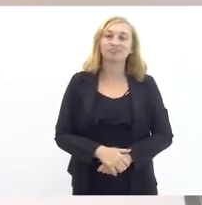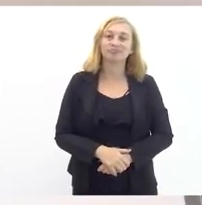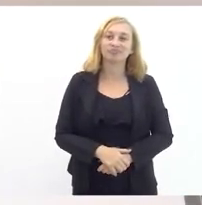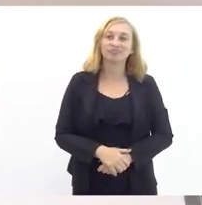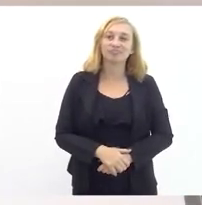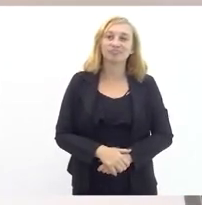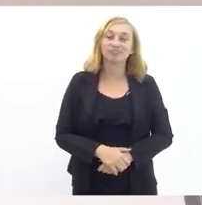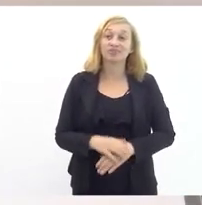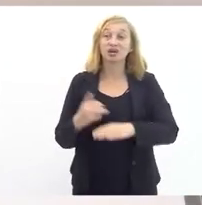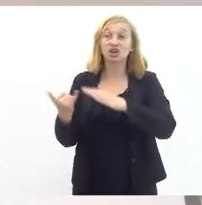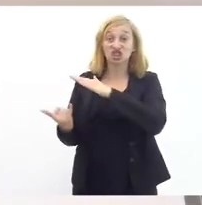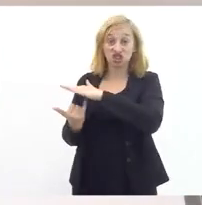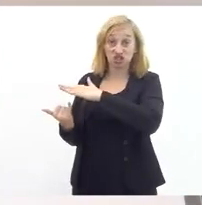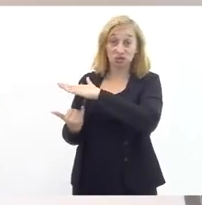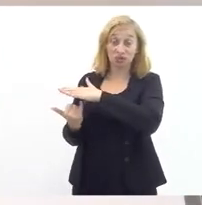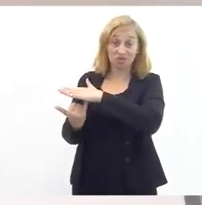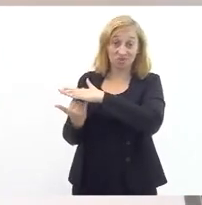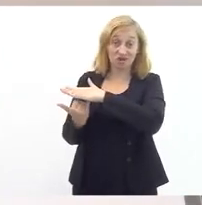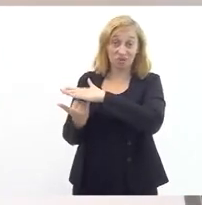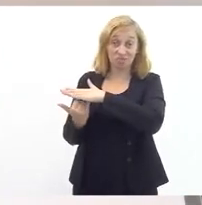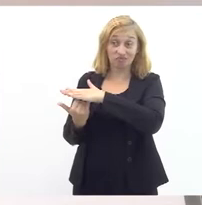como instituição